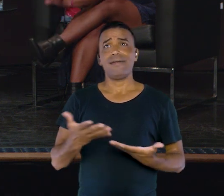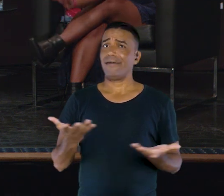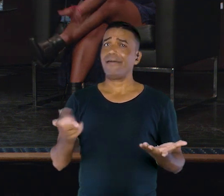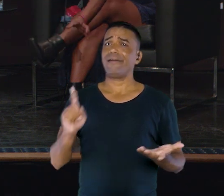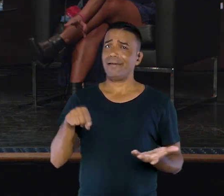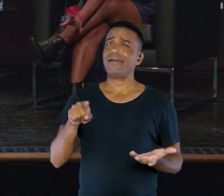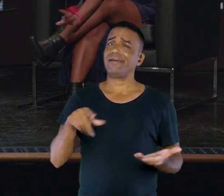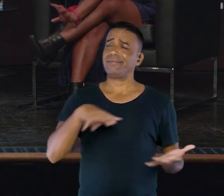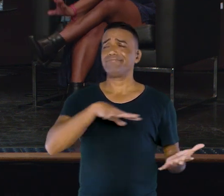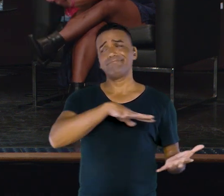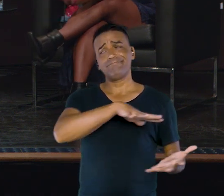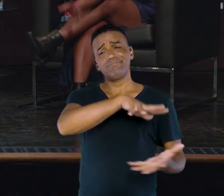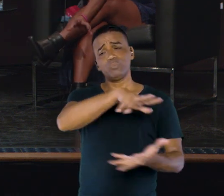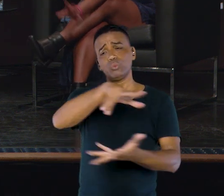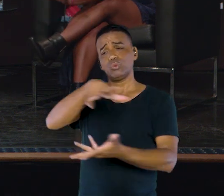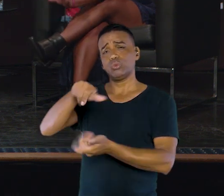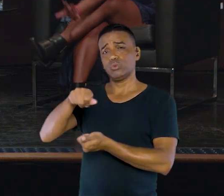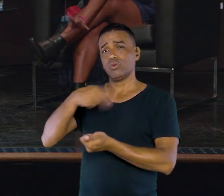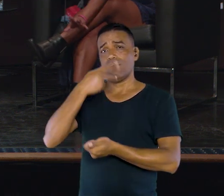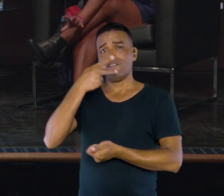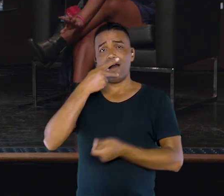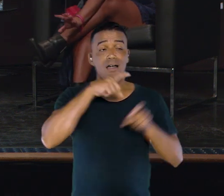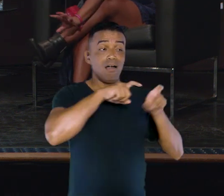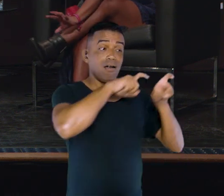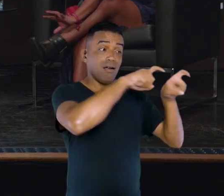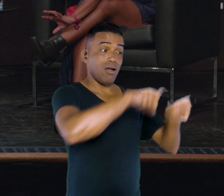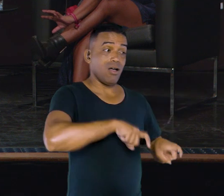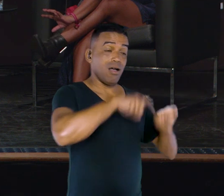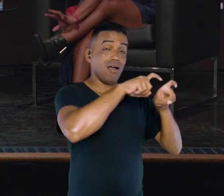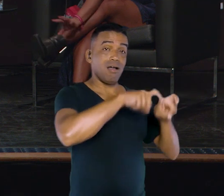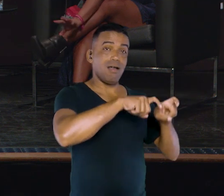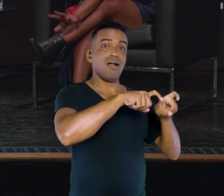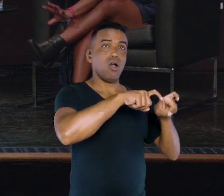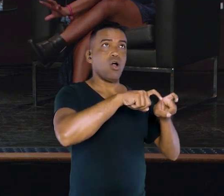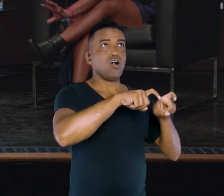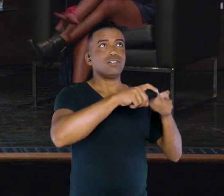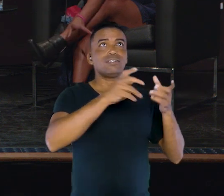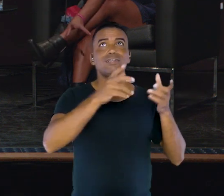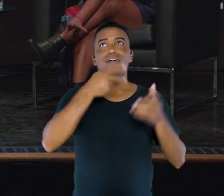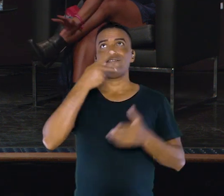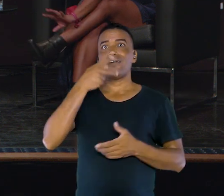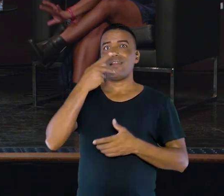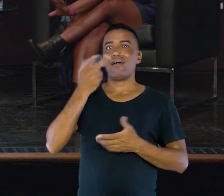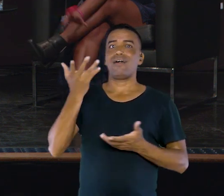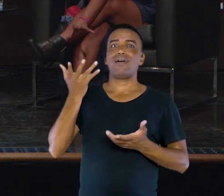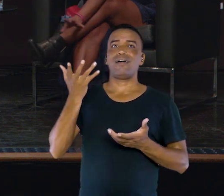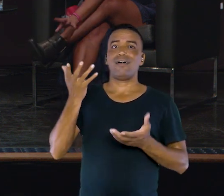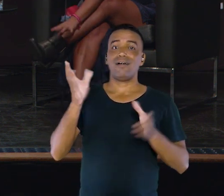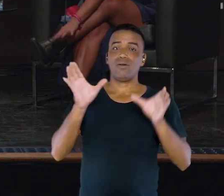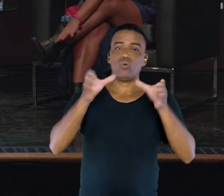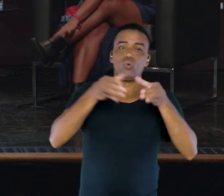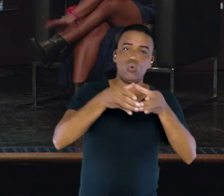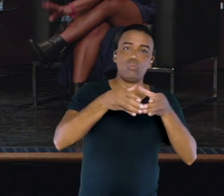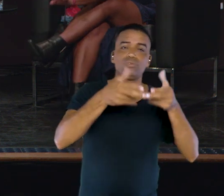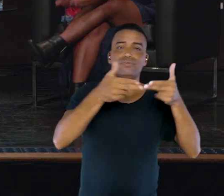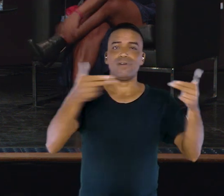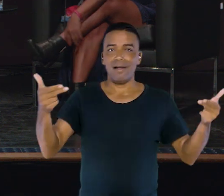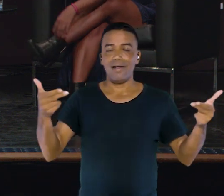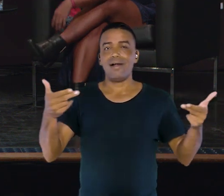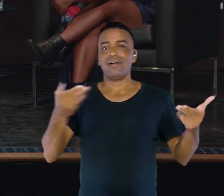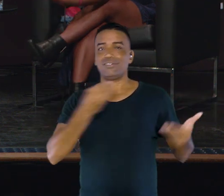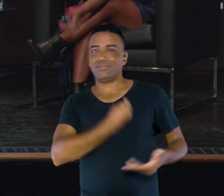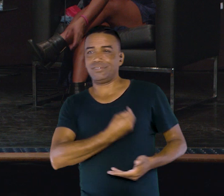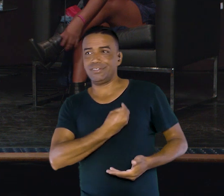é o mundo, né? Acho que falar de roça é falar de seres, é falar de regras, é falar